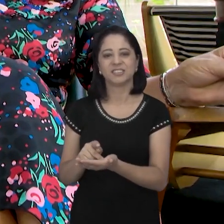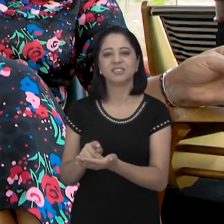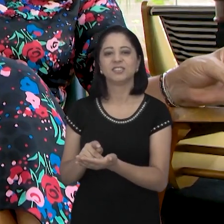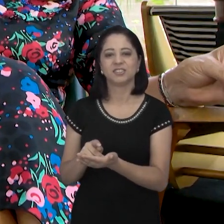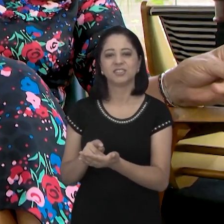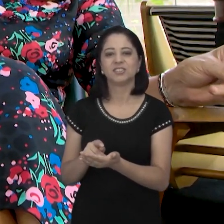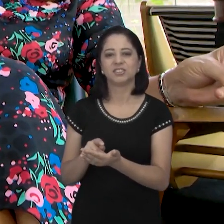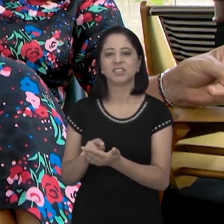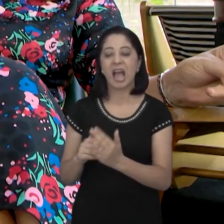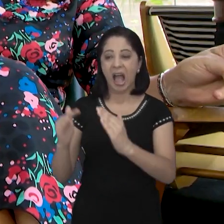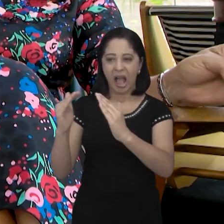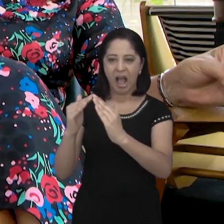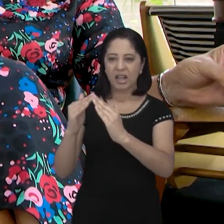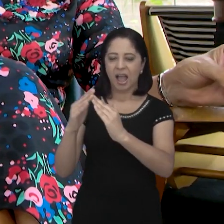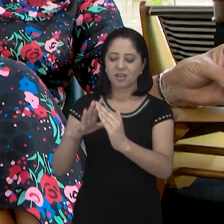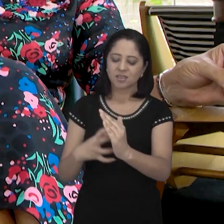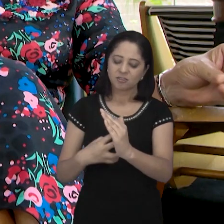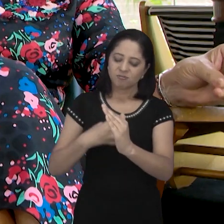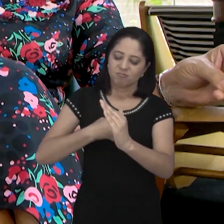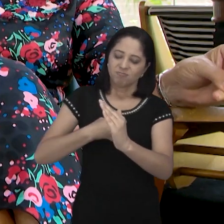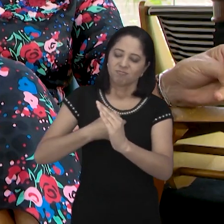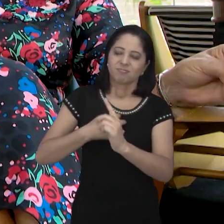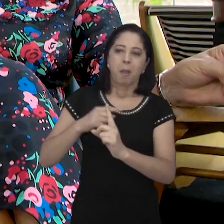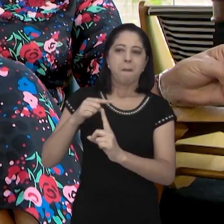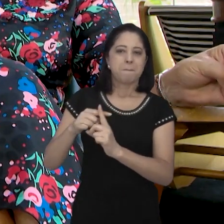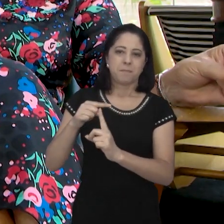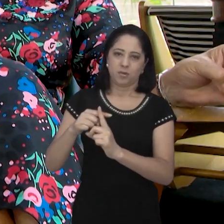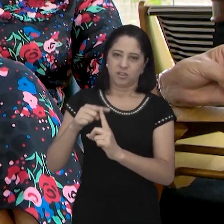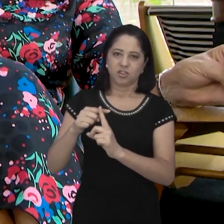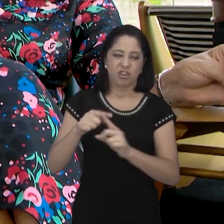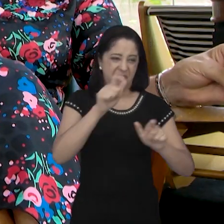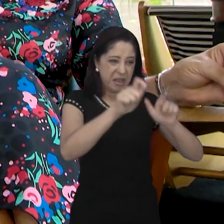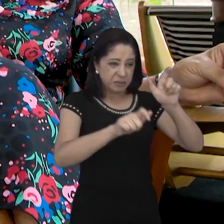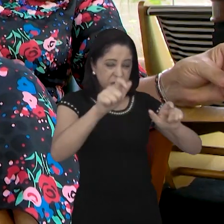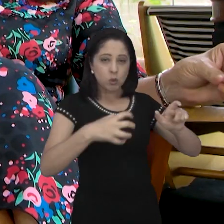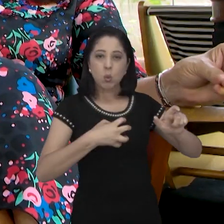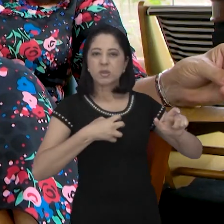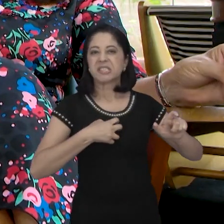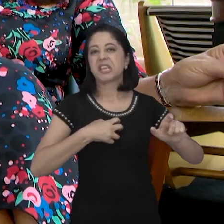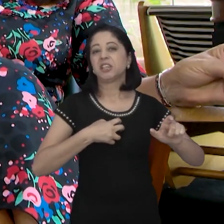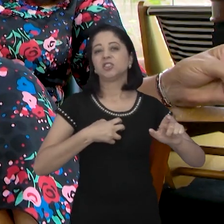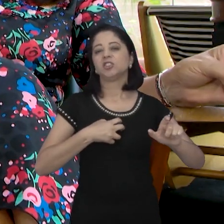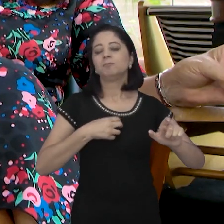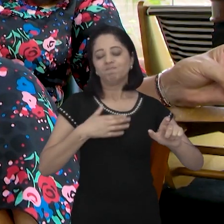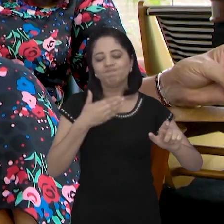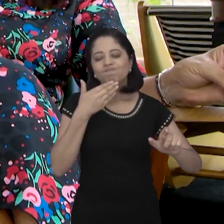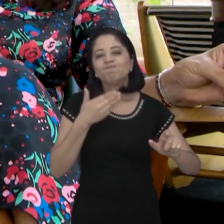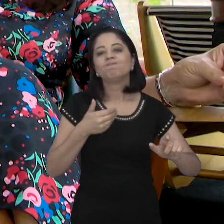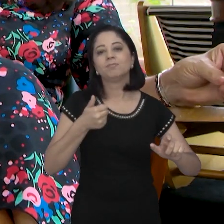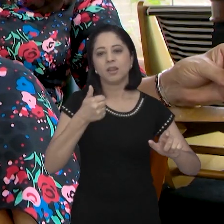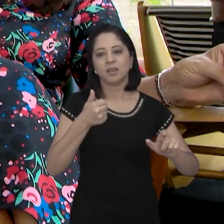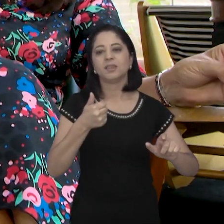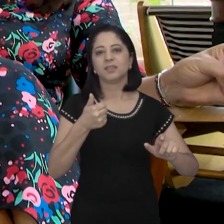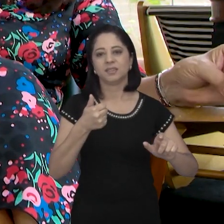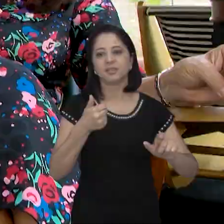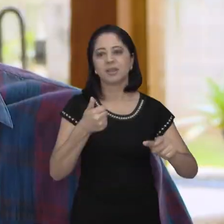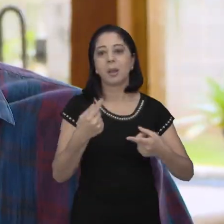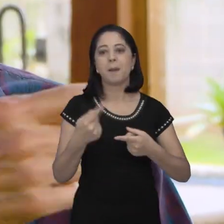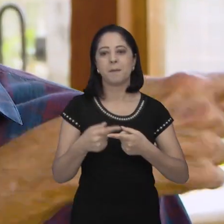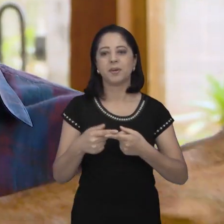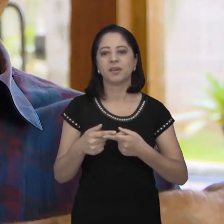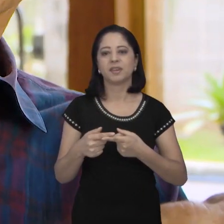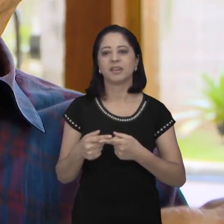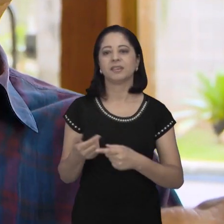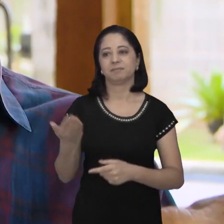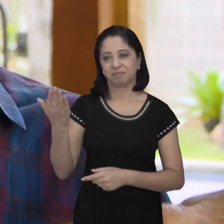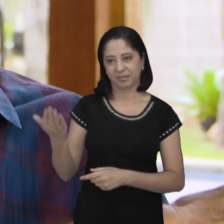realmente, houve uma reação muito positiva de todas as pessoas que aqui participaram ao longo desses 35 anos,